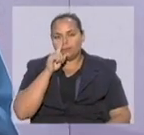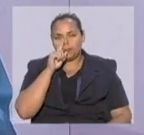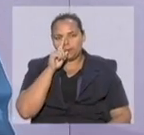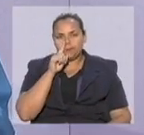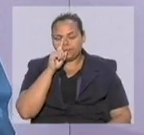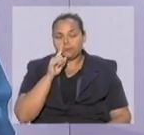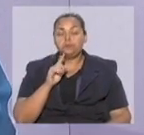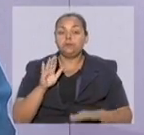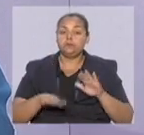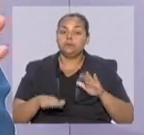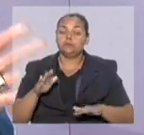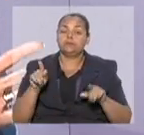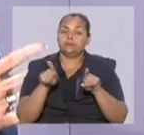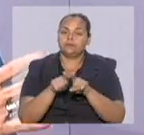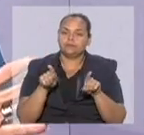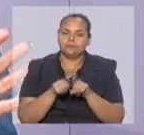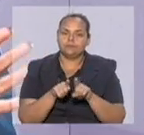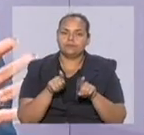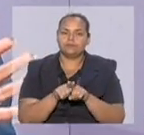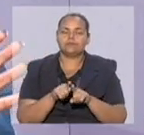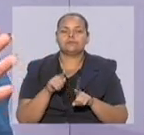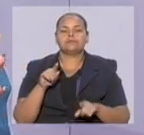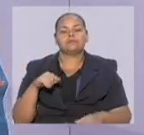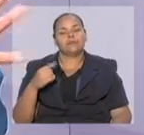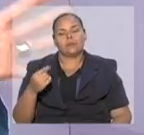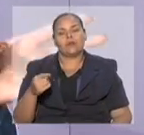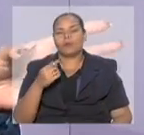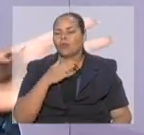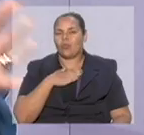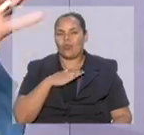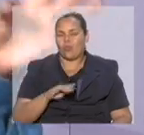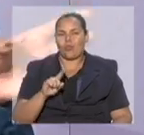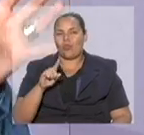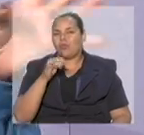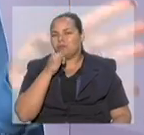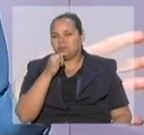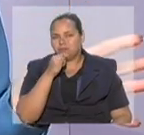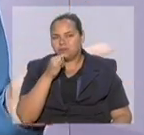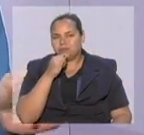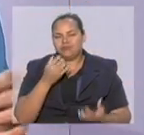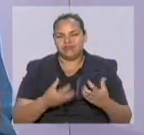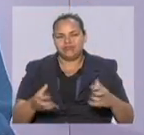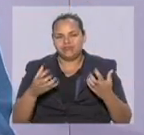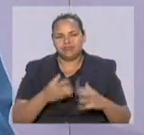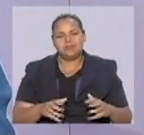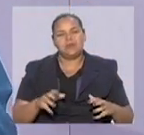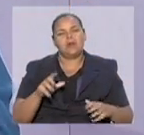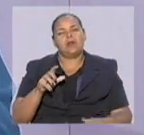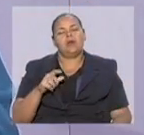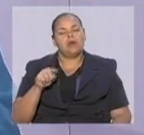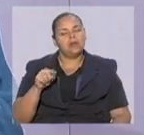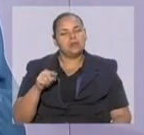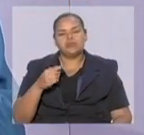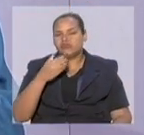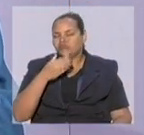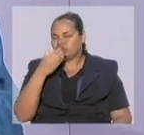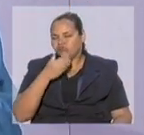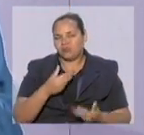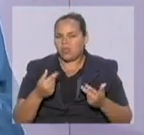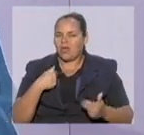risco. Então, muitas das vezes também é uma arma daquele que não gosta de legume, verdura. Já que isso aí também